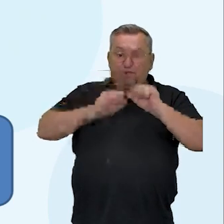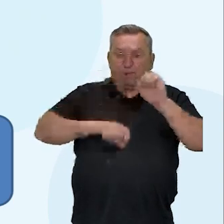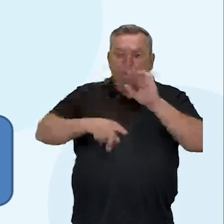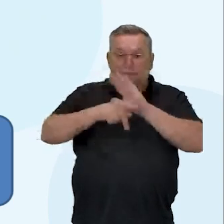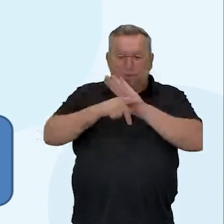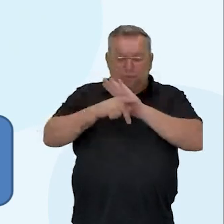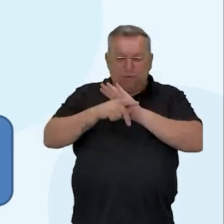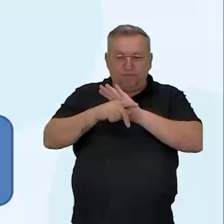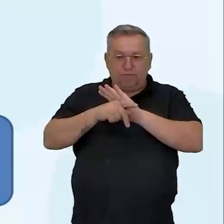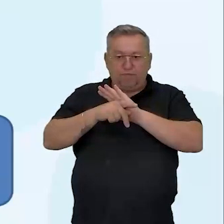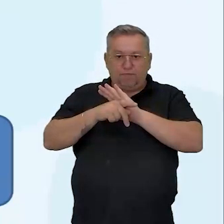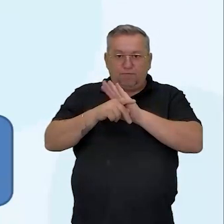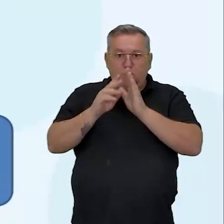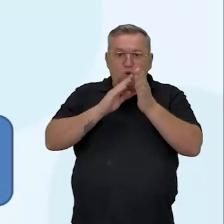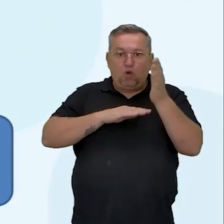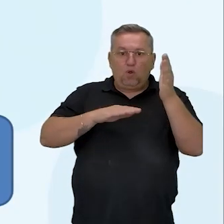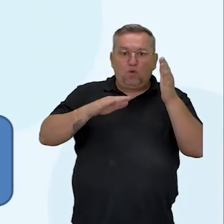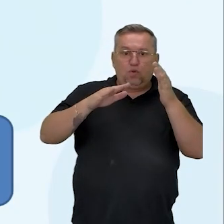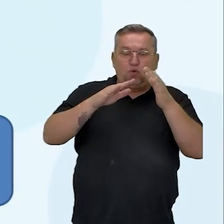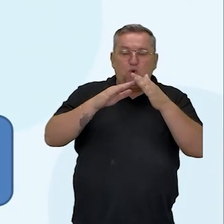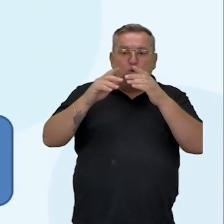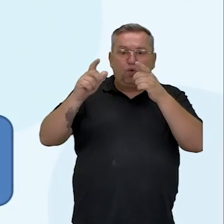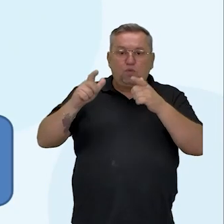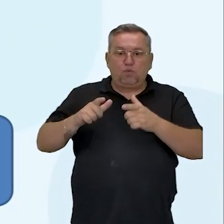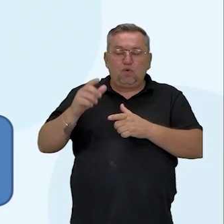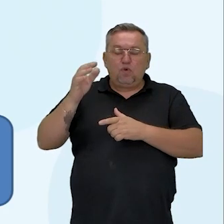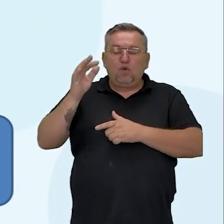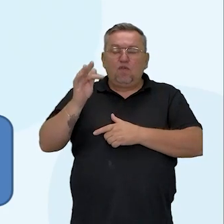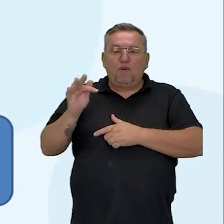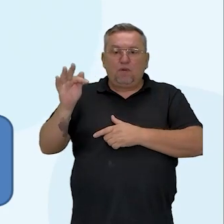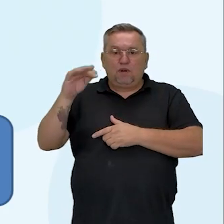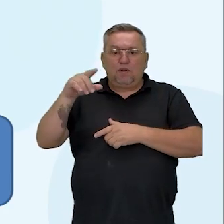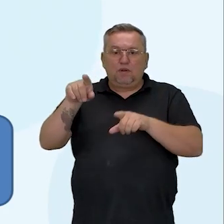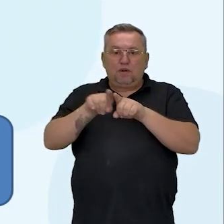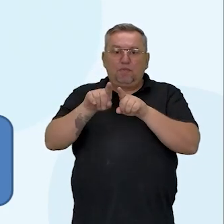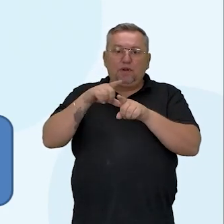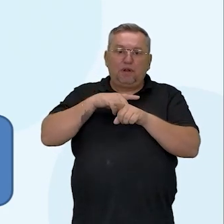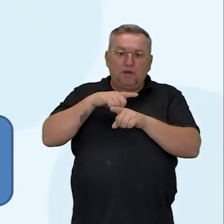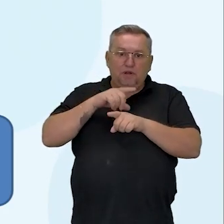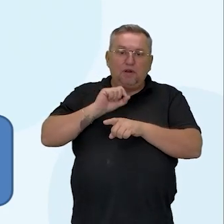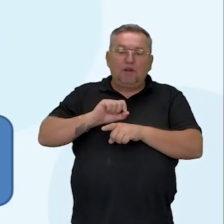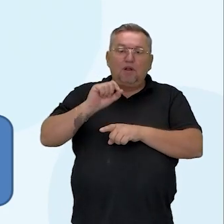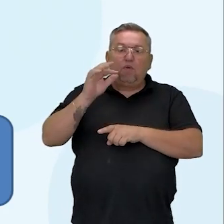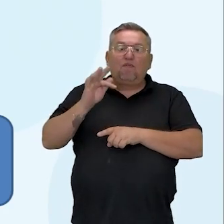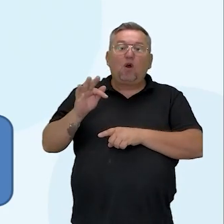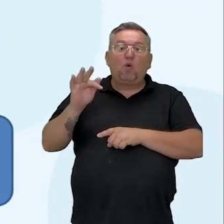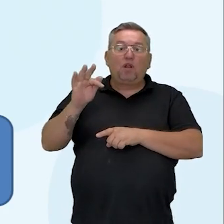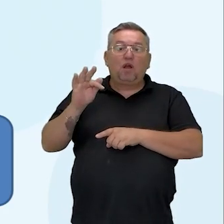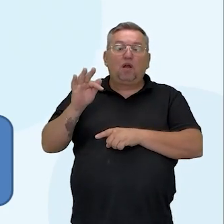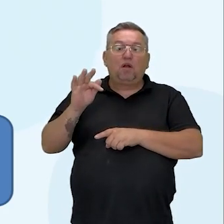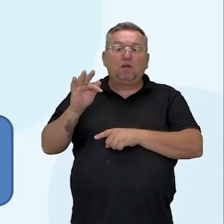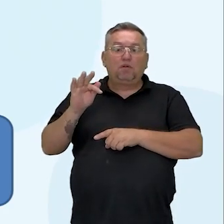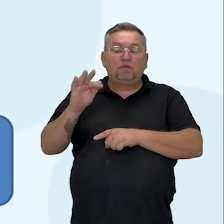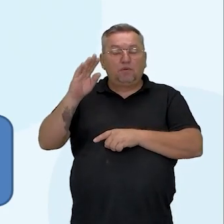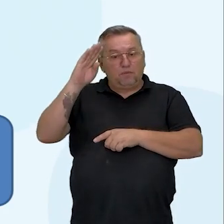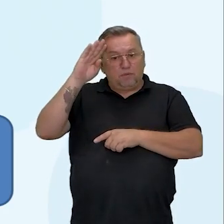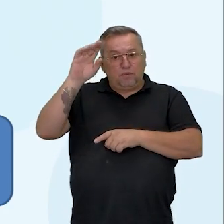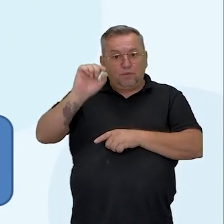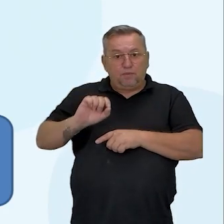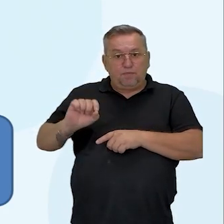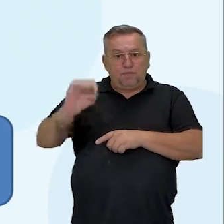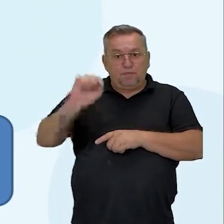estatais. Todo o parque acadêmico que surgiu no Brasil também era estatal com as universidades, principalmente